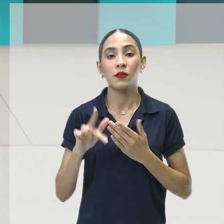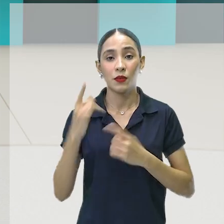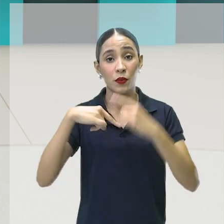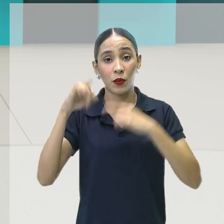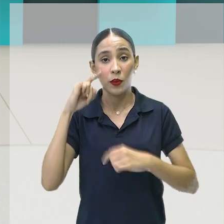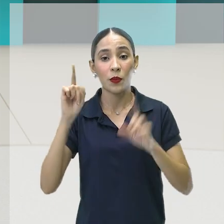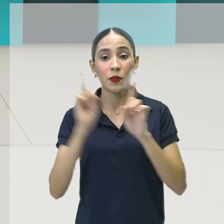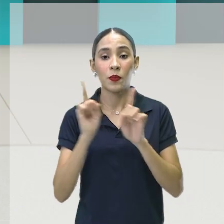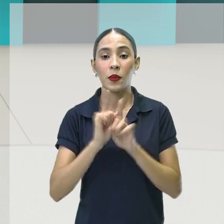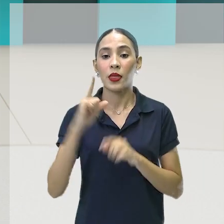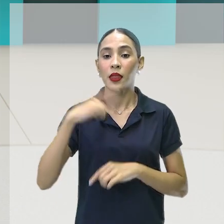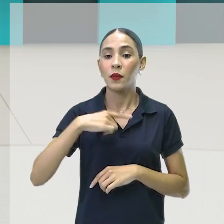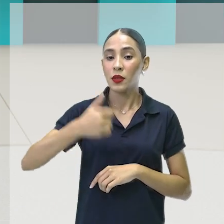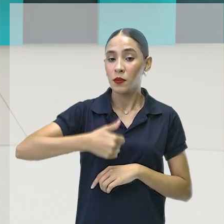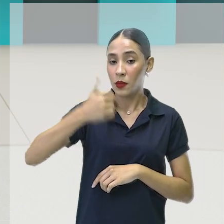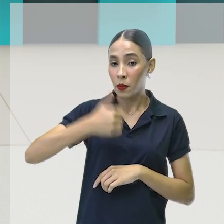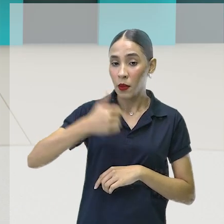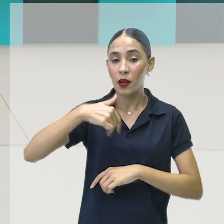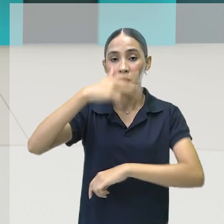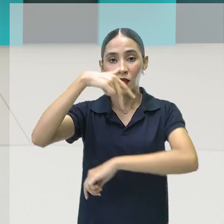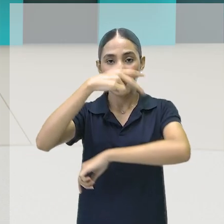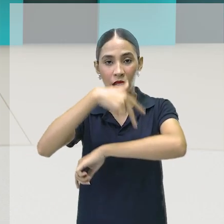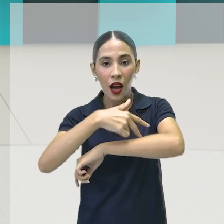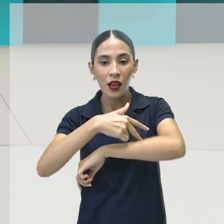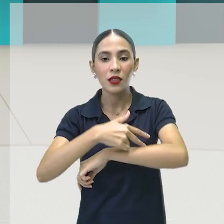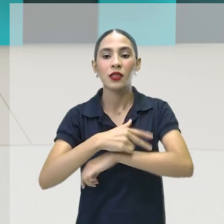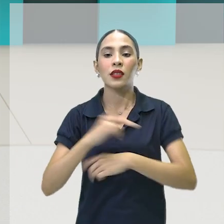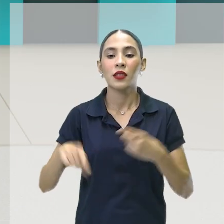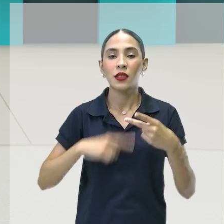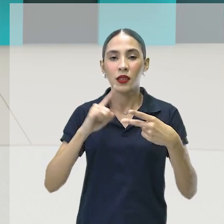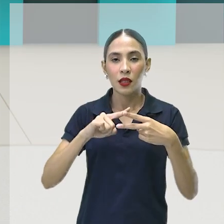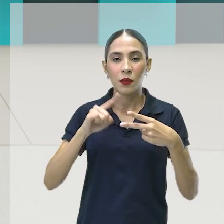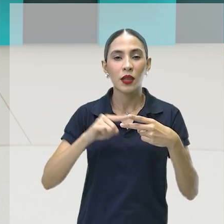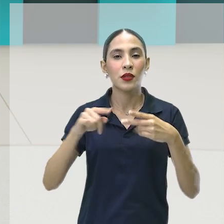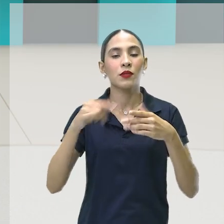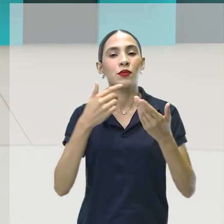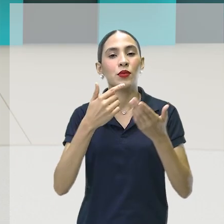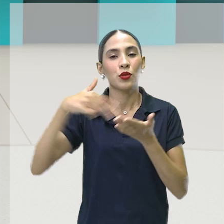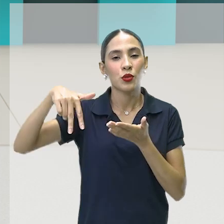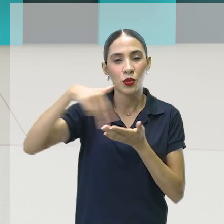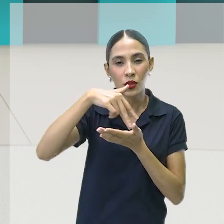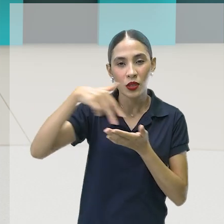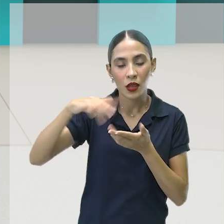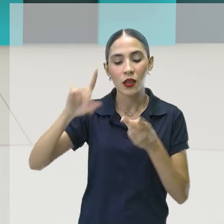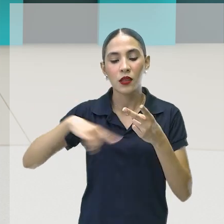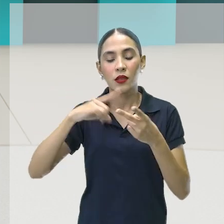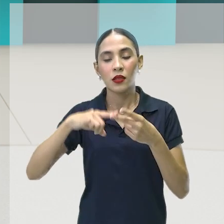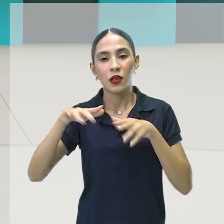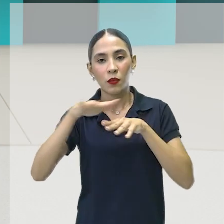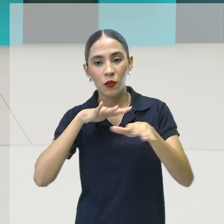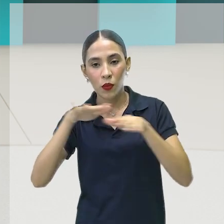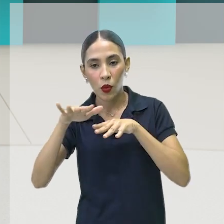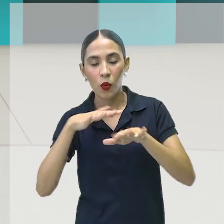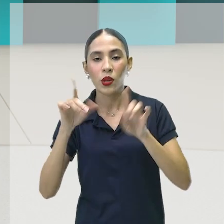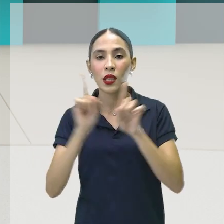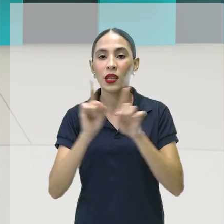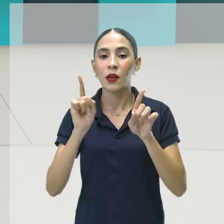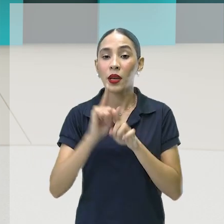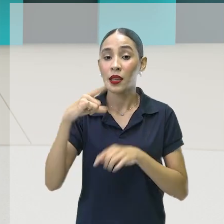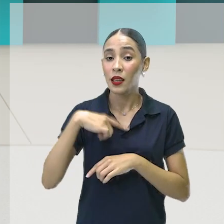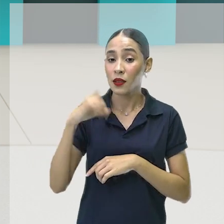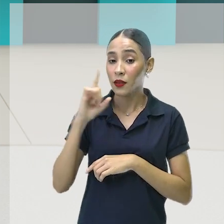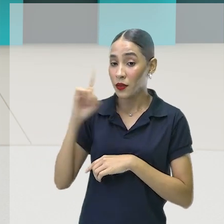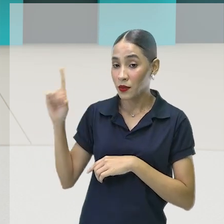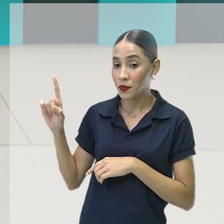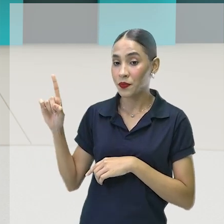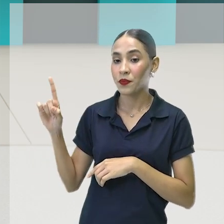reconhecimento. Então, nós temos a ginástica artística, a ginástica rítmica, a ginástica acrobática, que envolve ali